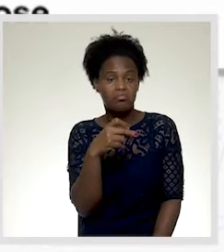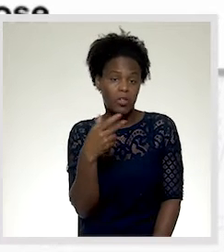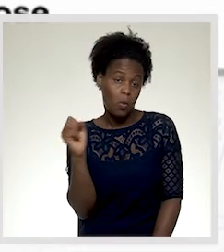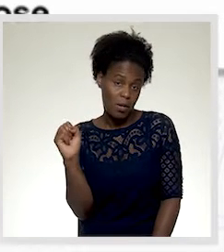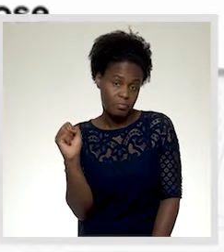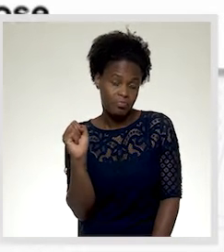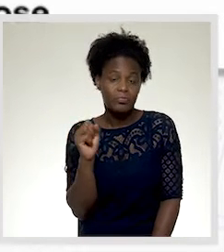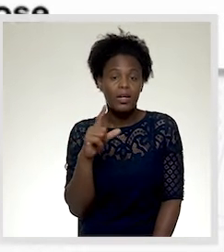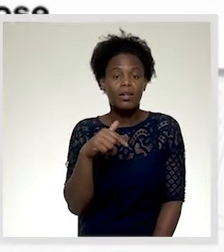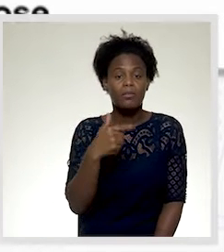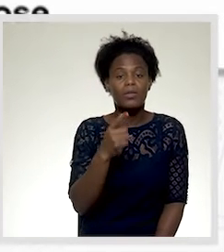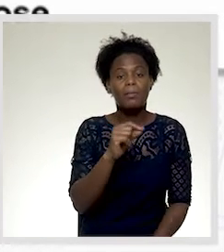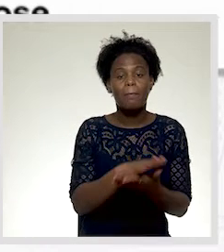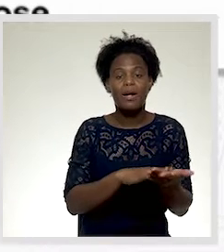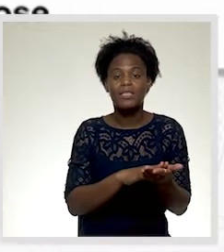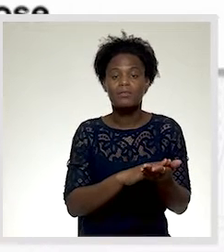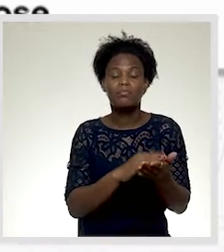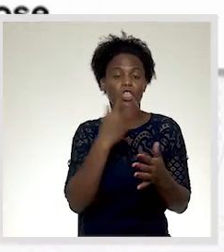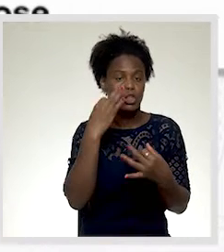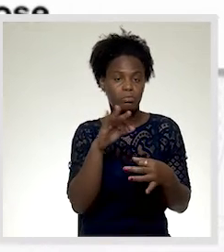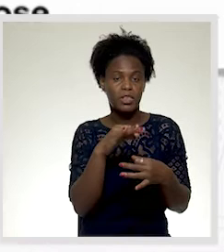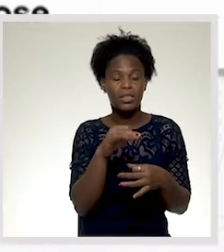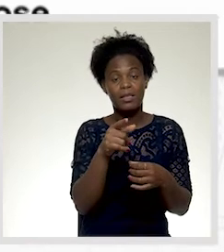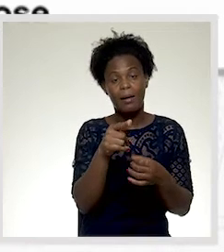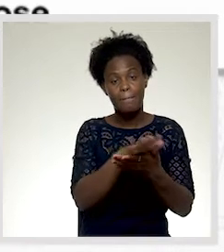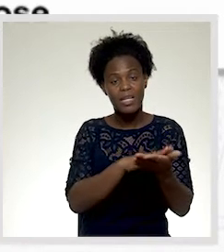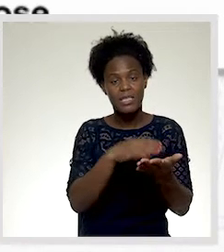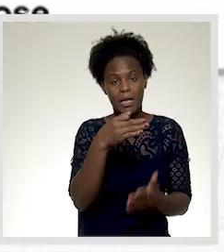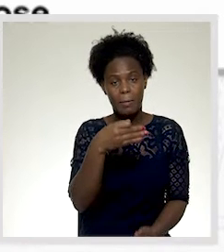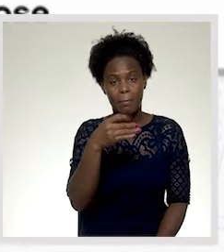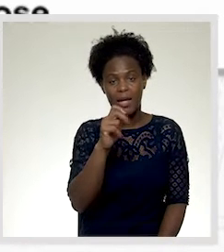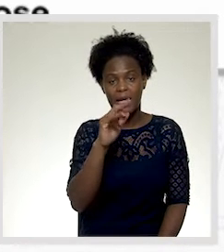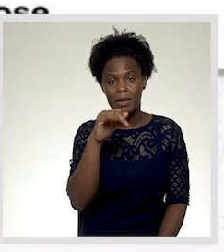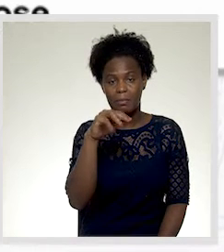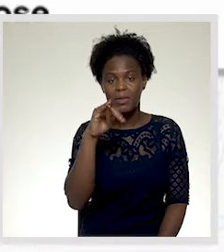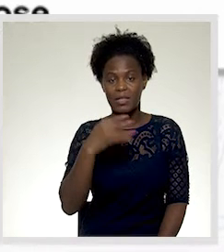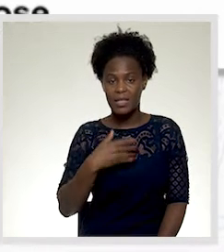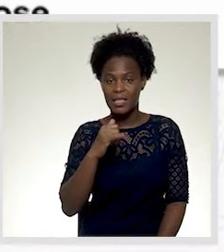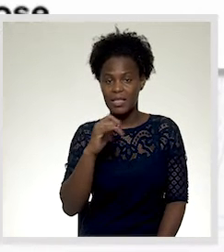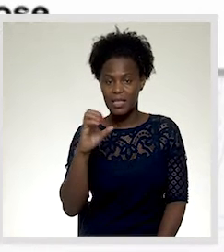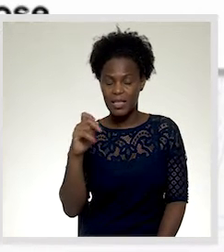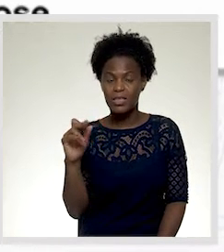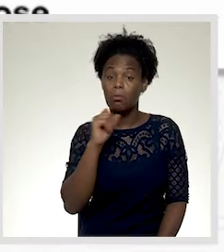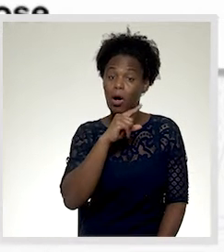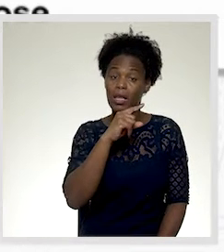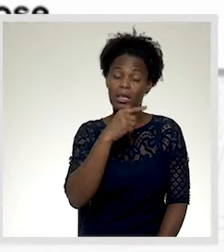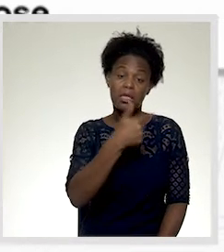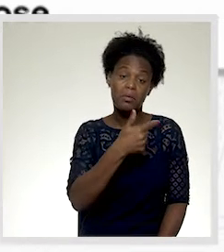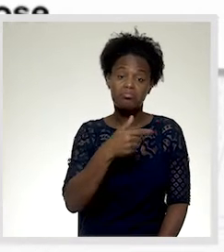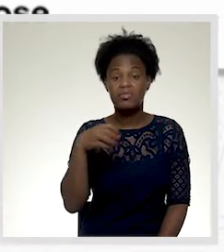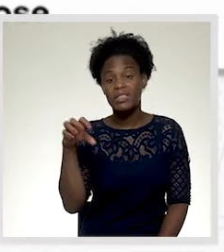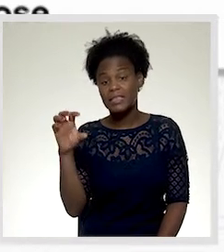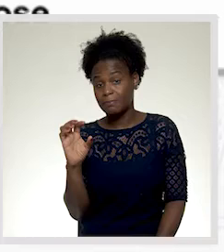adenina e guanina. E possuem também as bases de anel simples, que são as bases pirimídicas, que pode ser timina